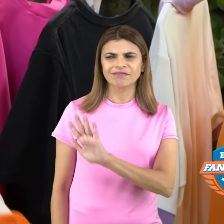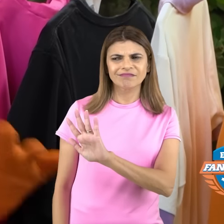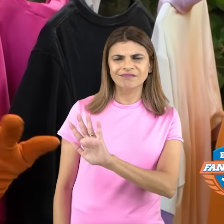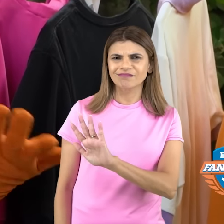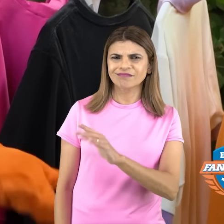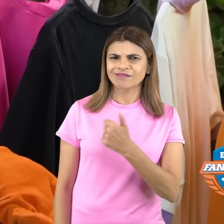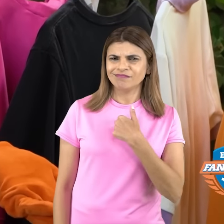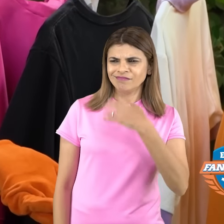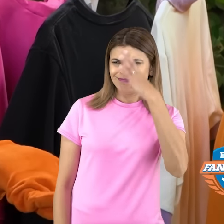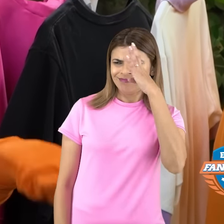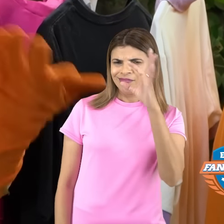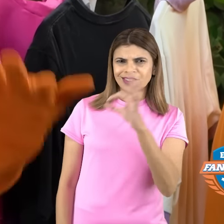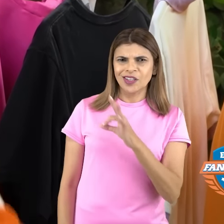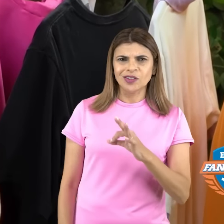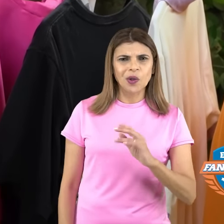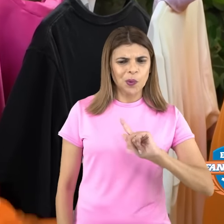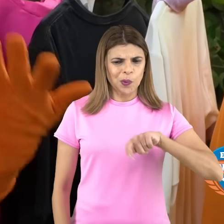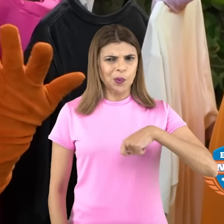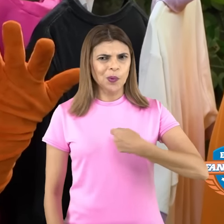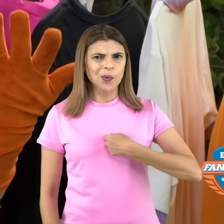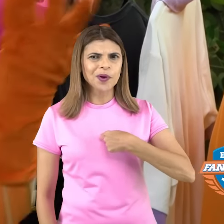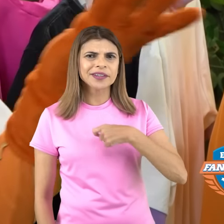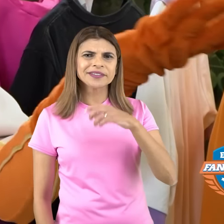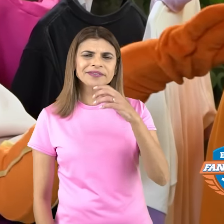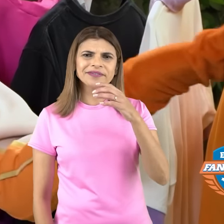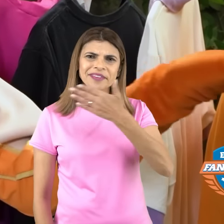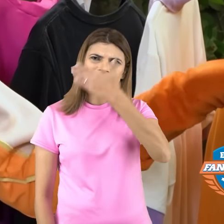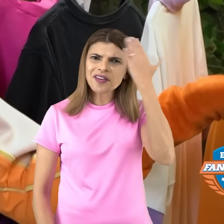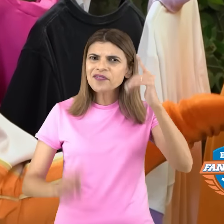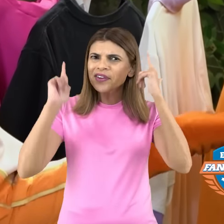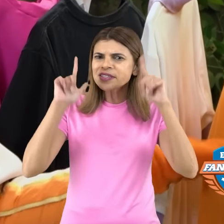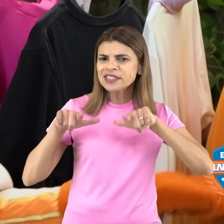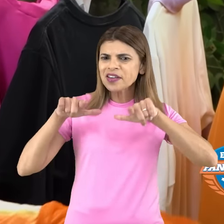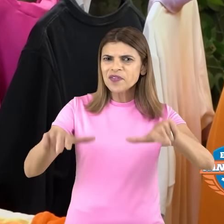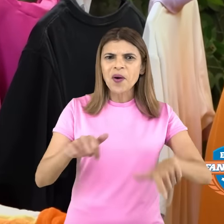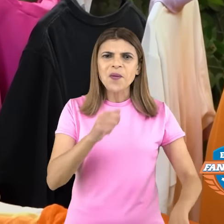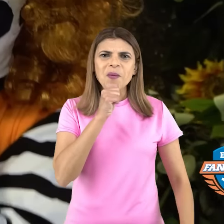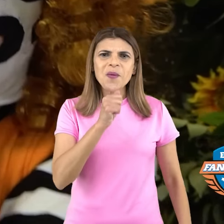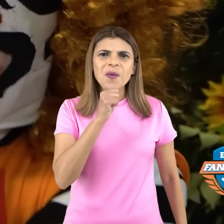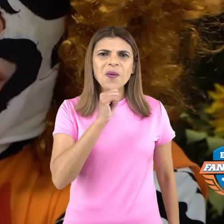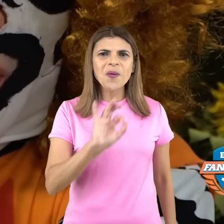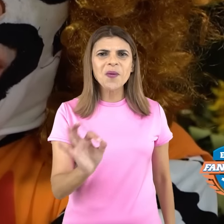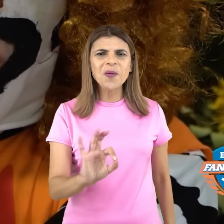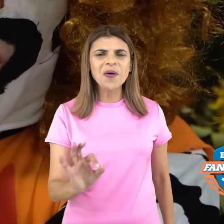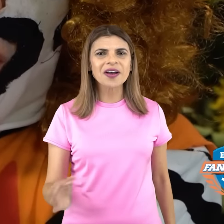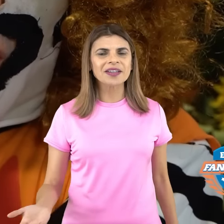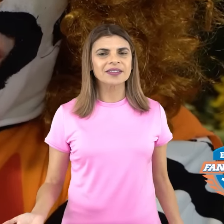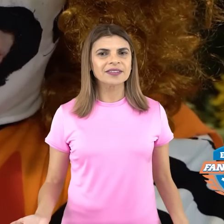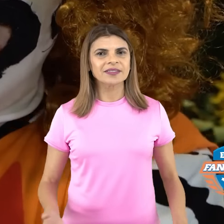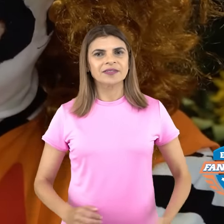Peraí, eu não tô entendendo. Eu sou uma aventureira, mas eu não tenho um certificado desses.